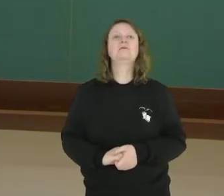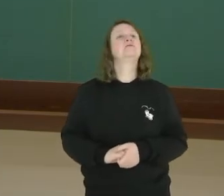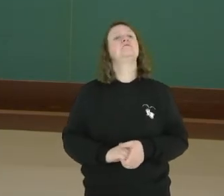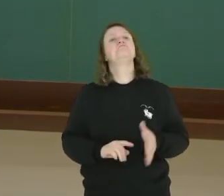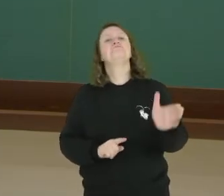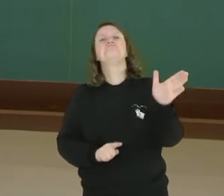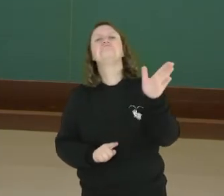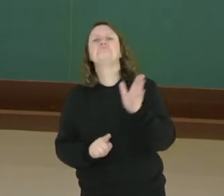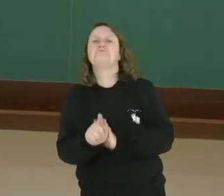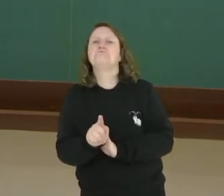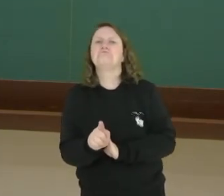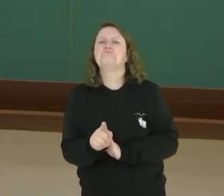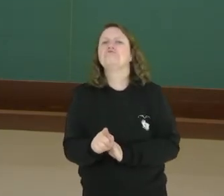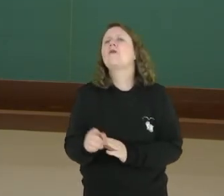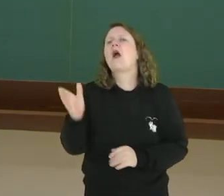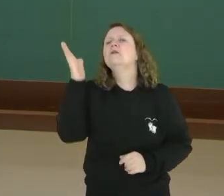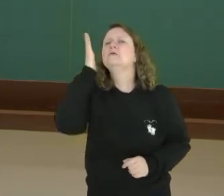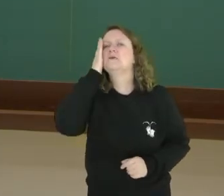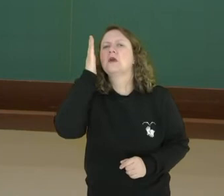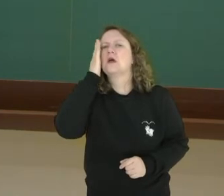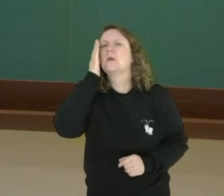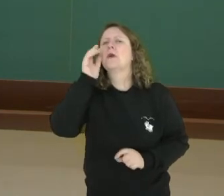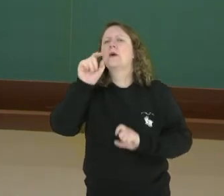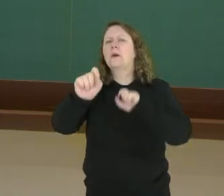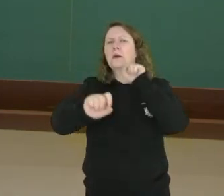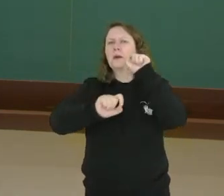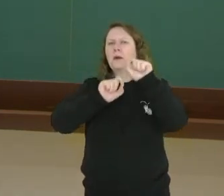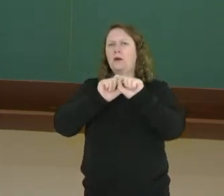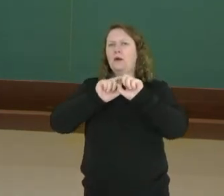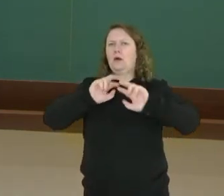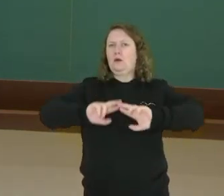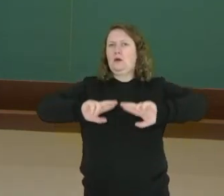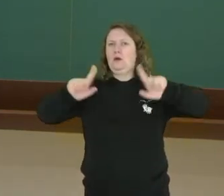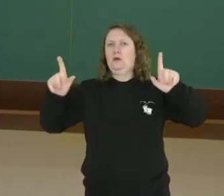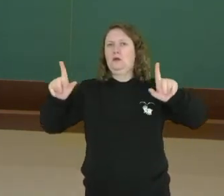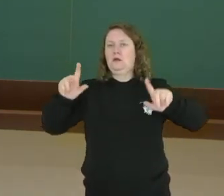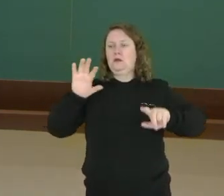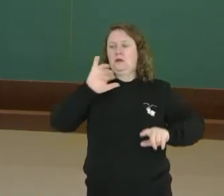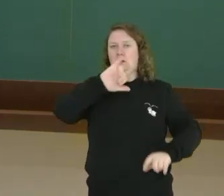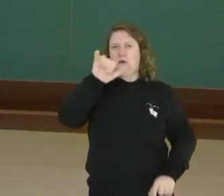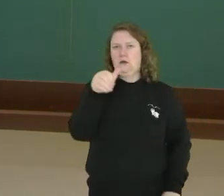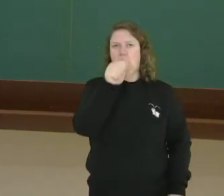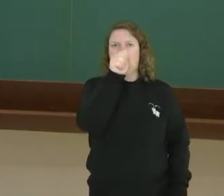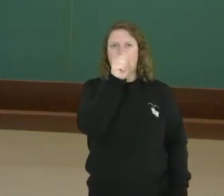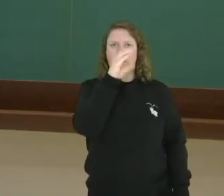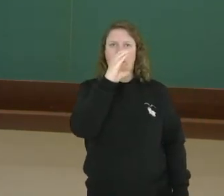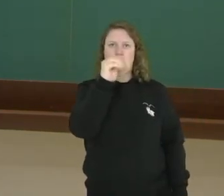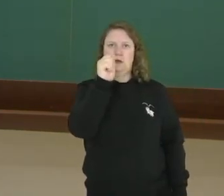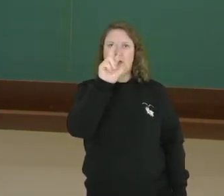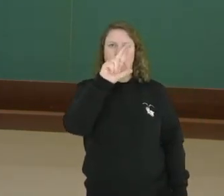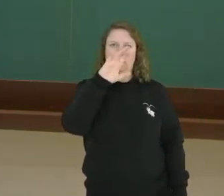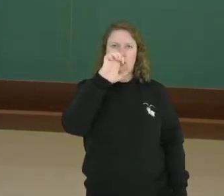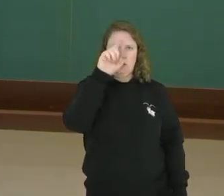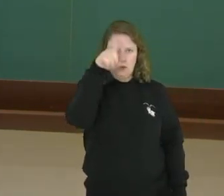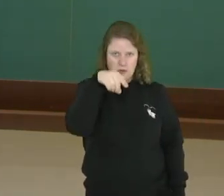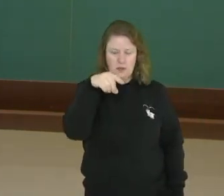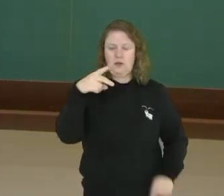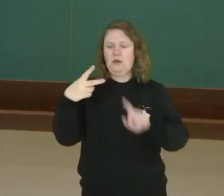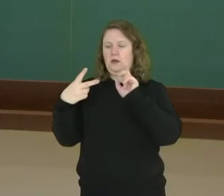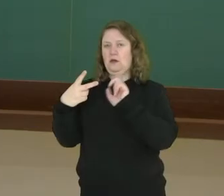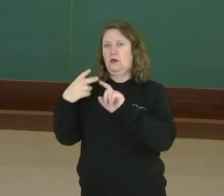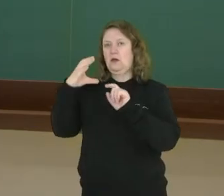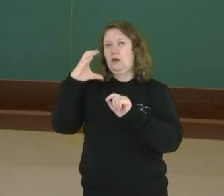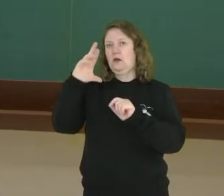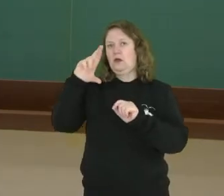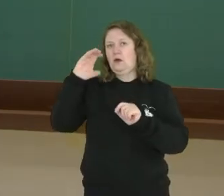pergunto para você, você sabe qual que é a diferença de um jacaré e um crocodilo? Mas professora, não são iguais? Não, não são